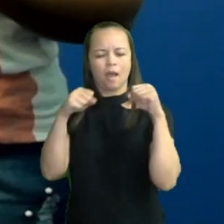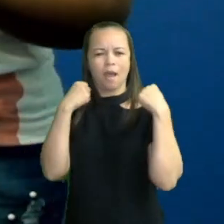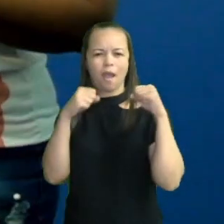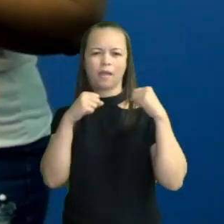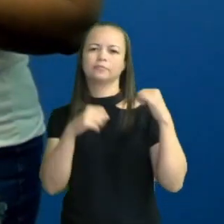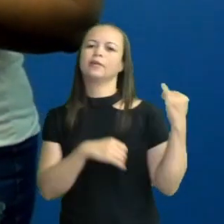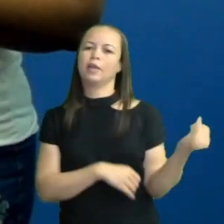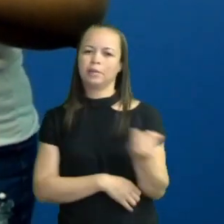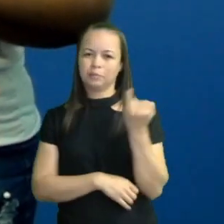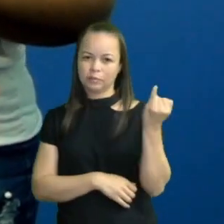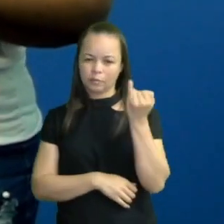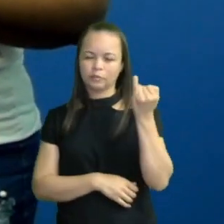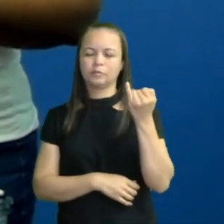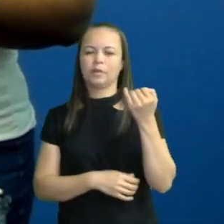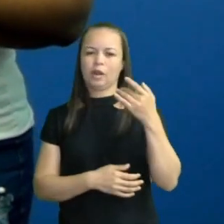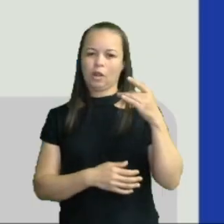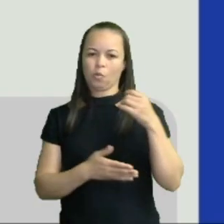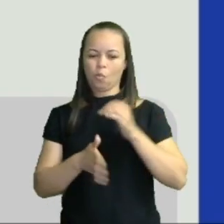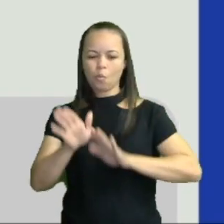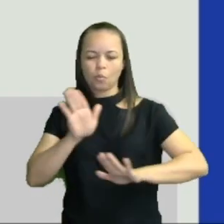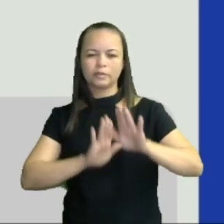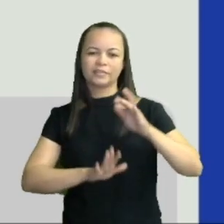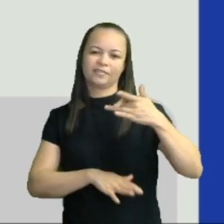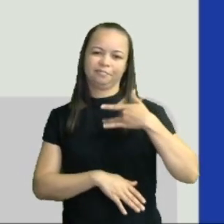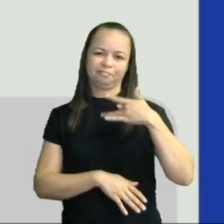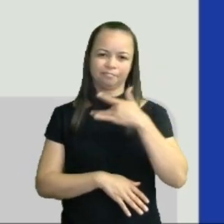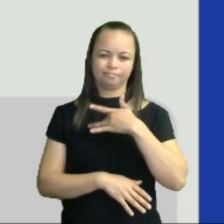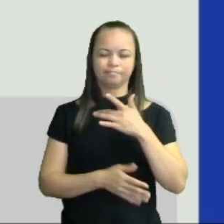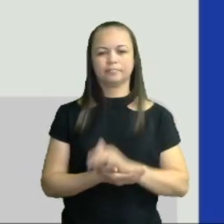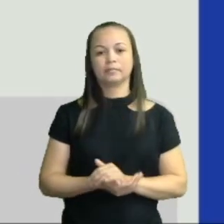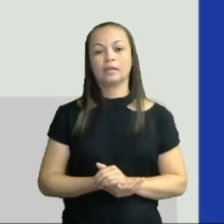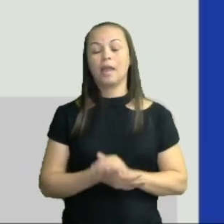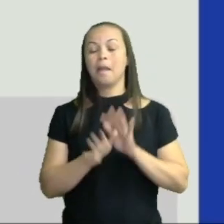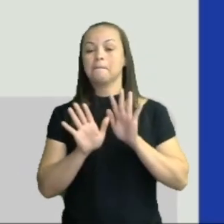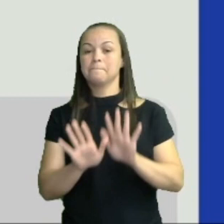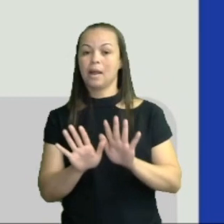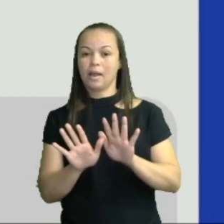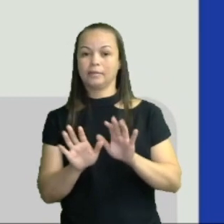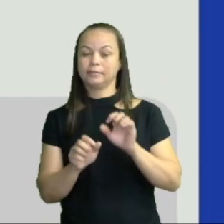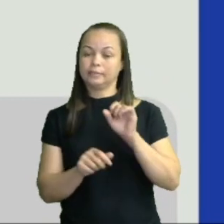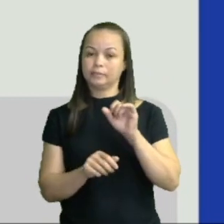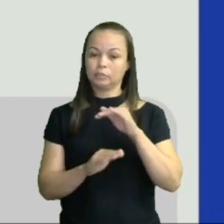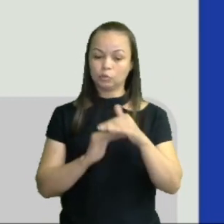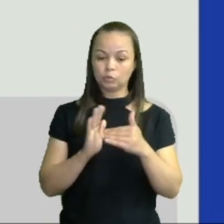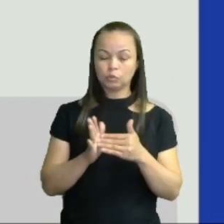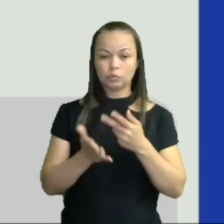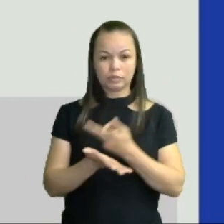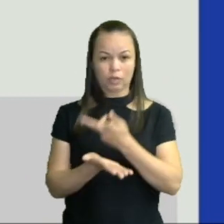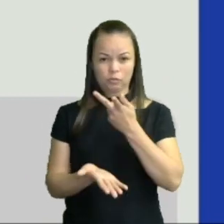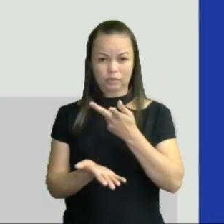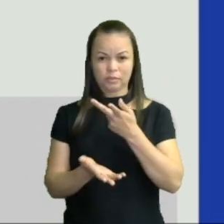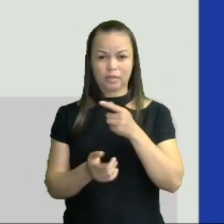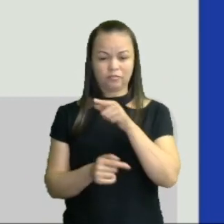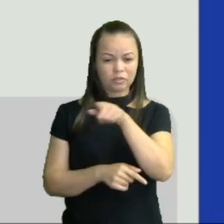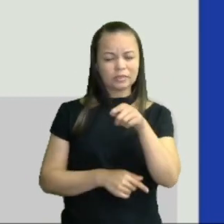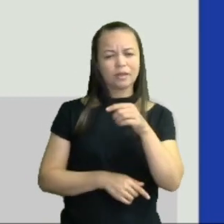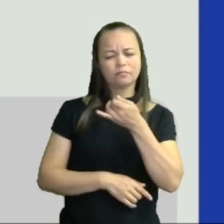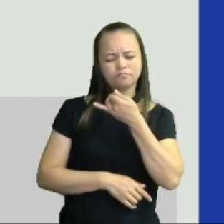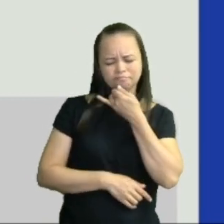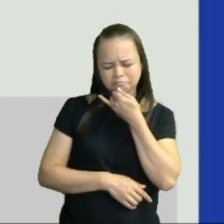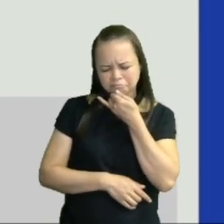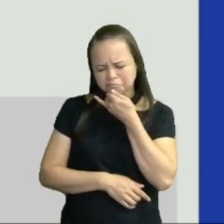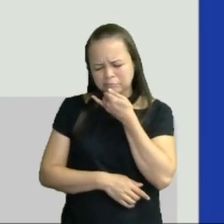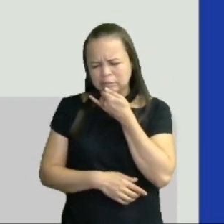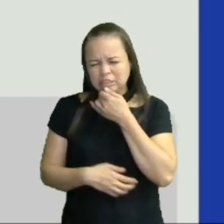isso é muito importante para cuidar da saúde. Mas se tudo isso acontecer, tá bom? E você ainda estiver triste,